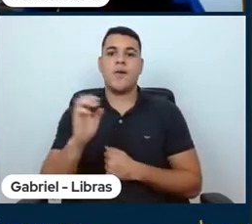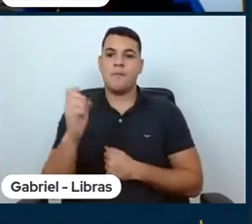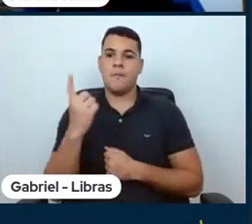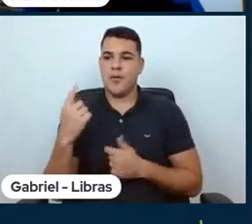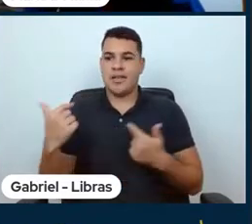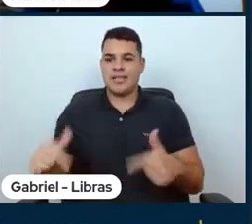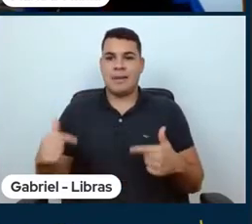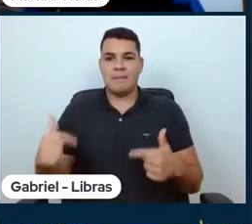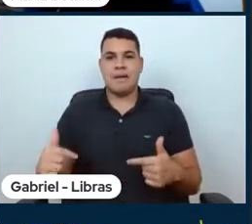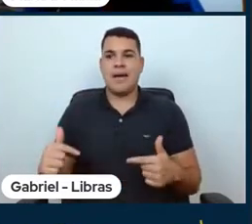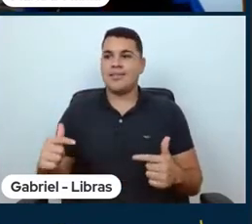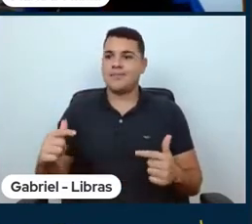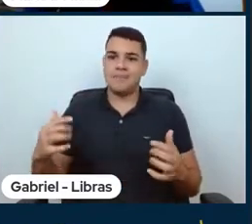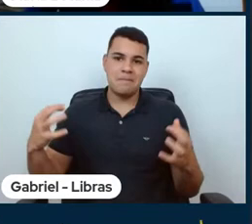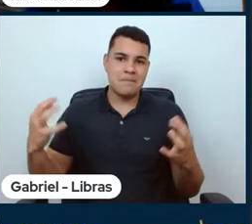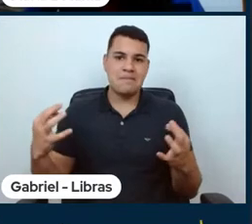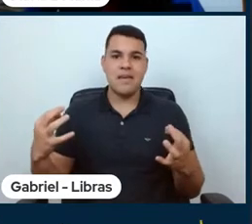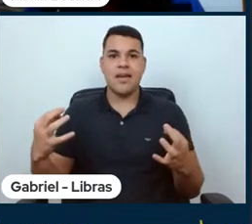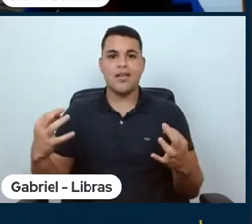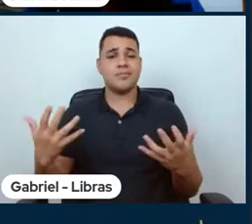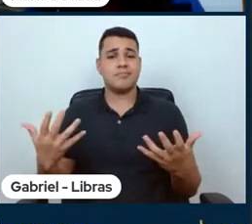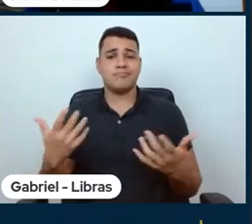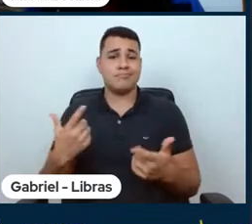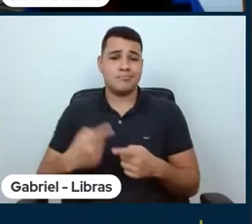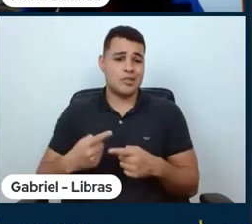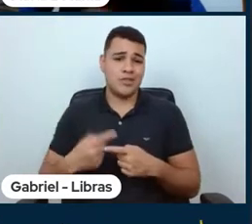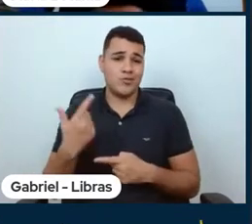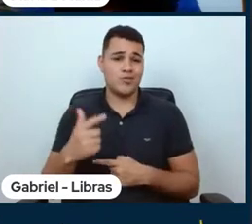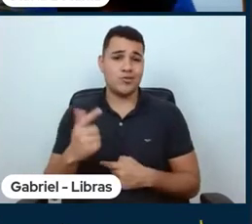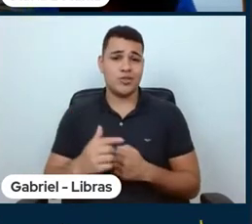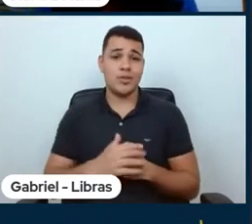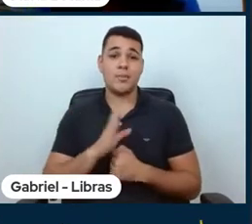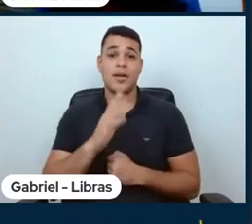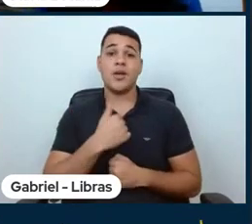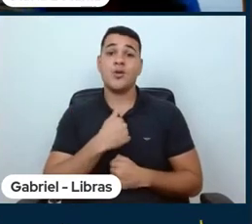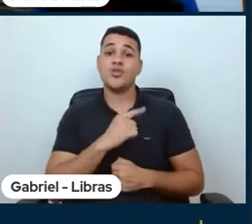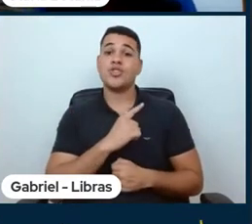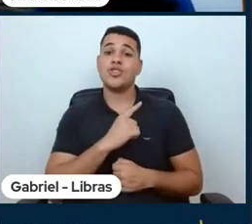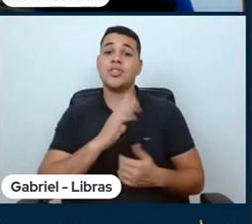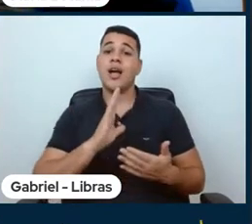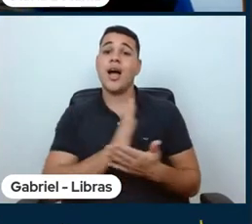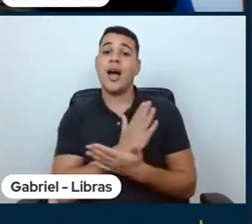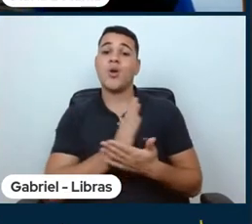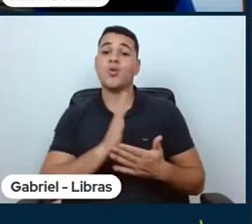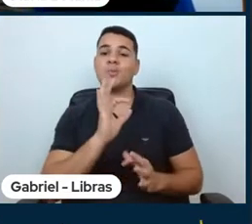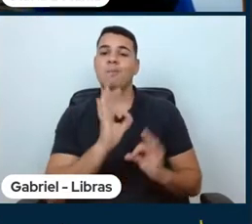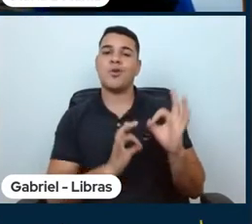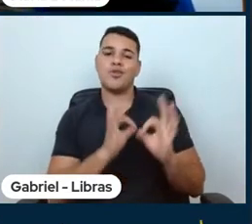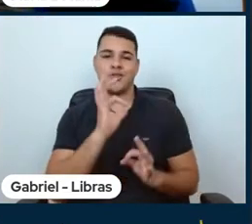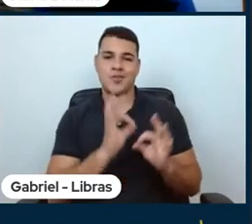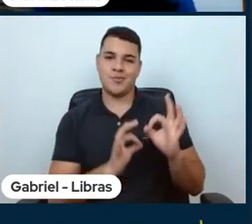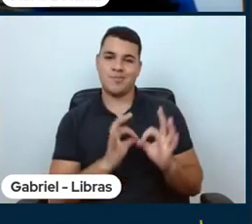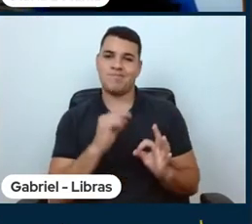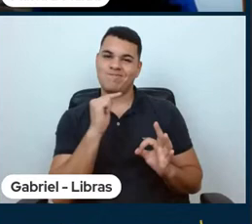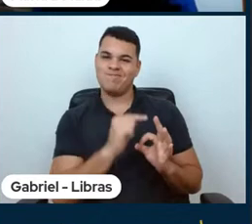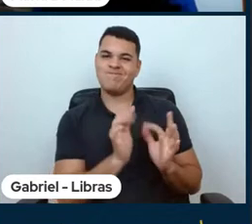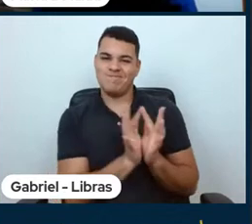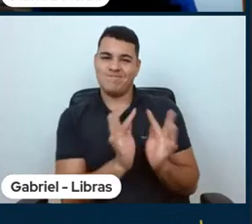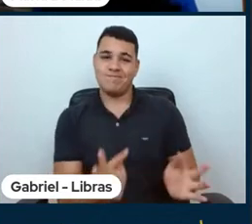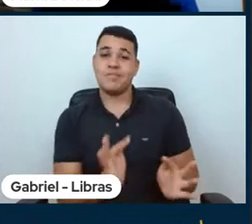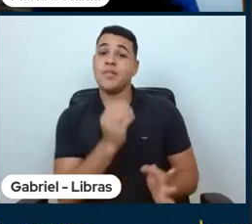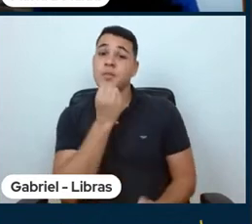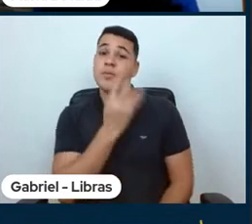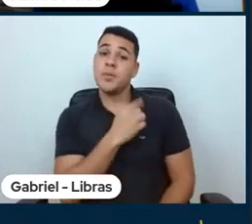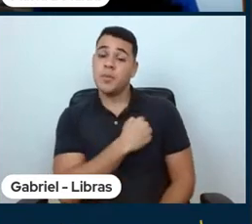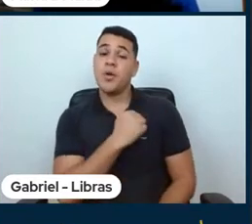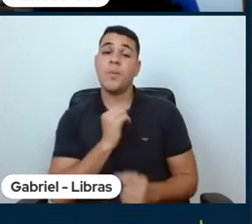anterior era isso, né? Porque eu não tinha. Mas eu tinha projetinhos. Então, foi muito mais falar desses